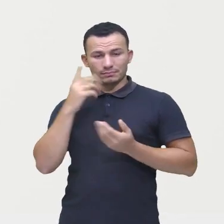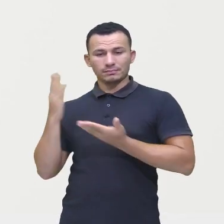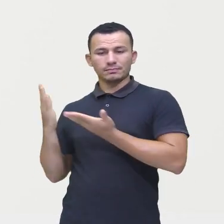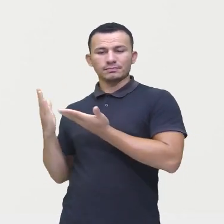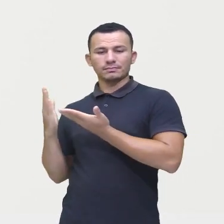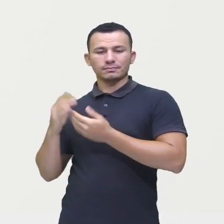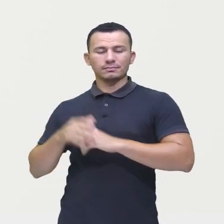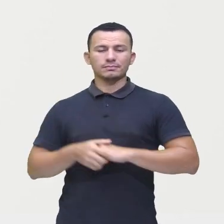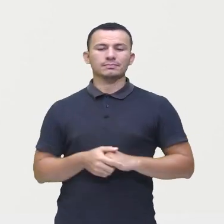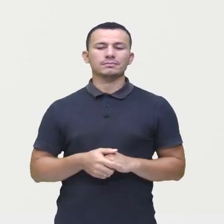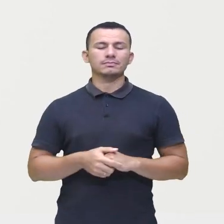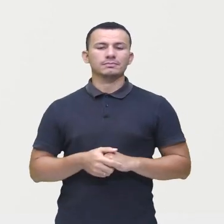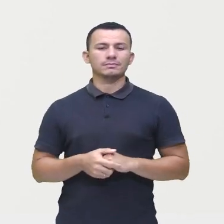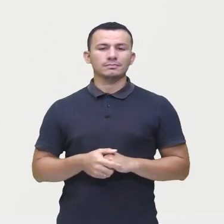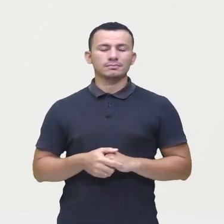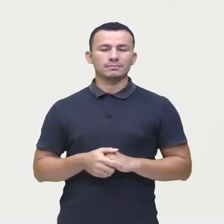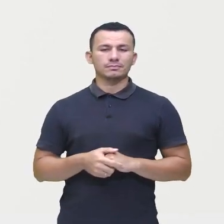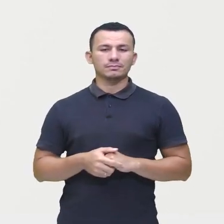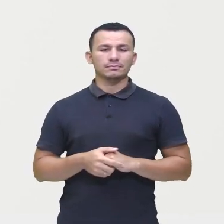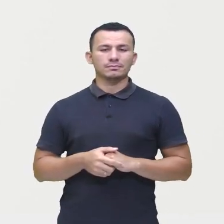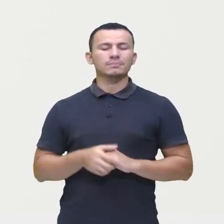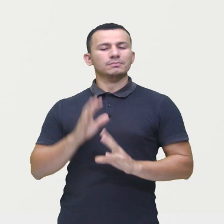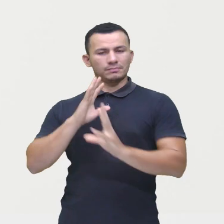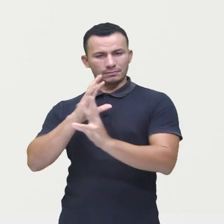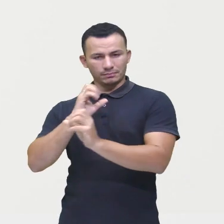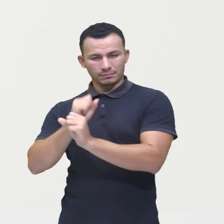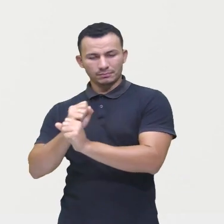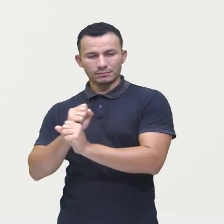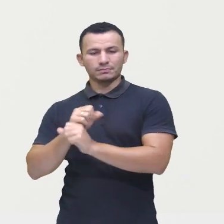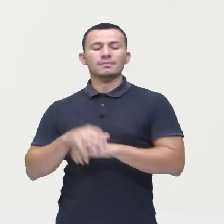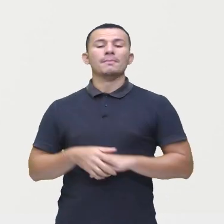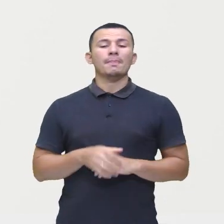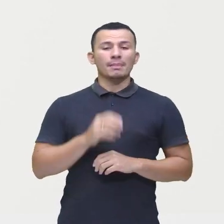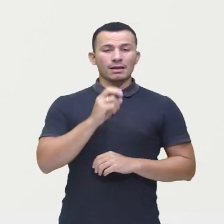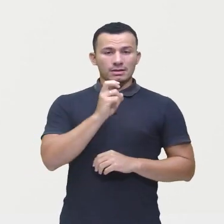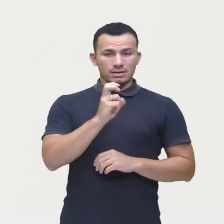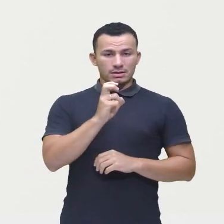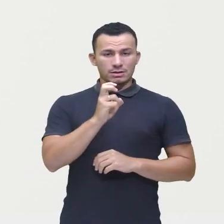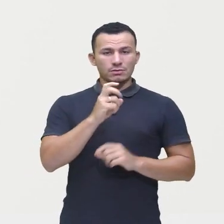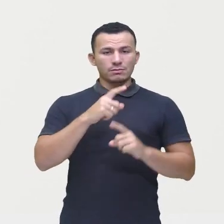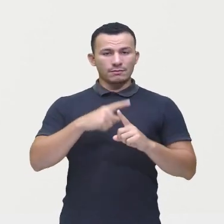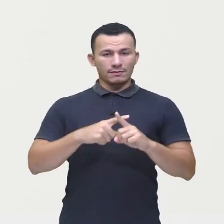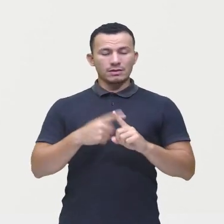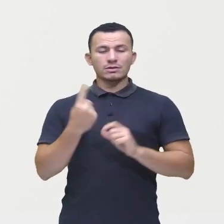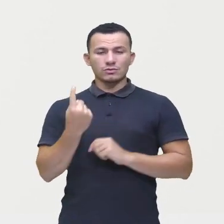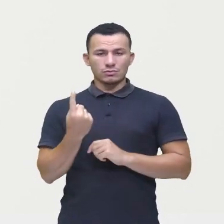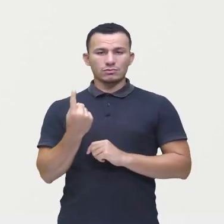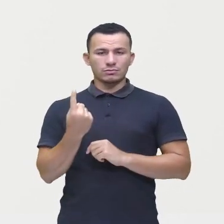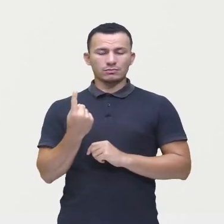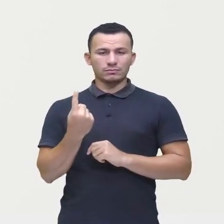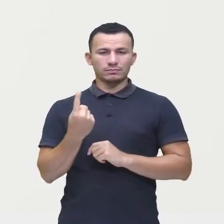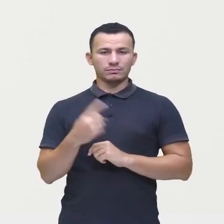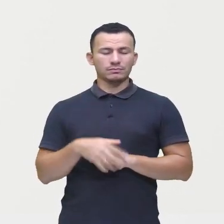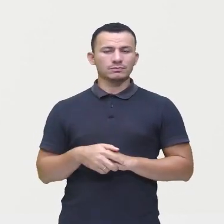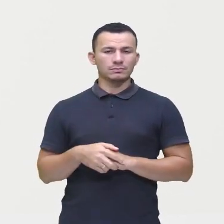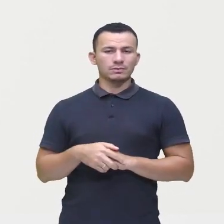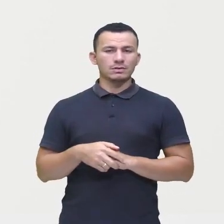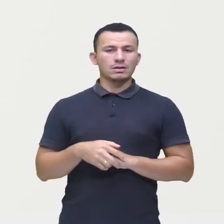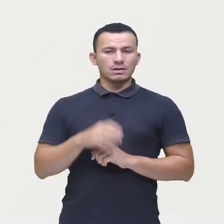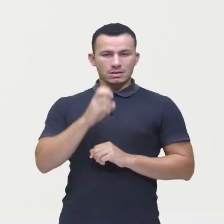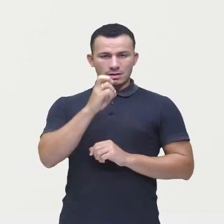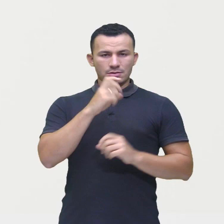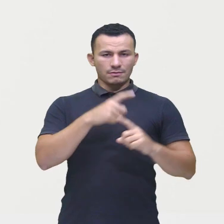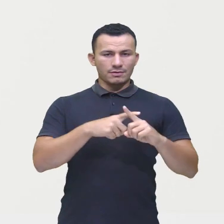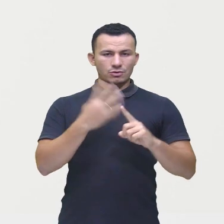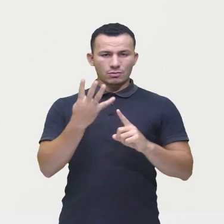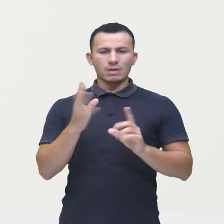Muito bem. Agora eu vou continuar a conta. Vou multiplicar 5 vezes 1. Lembre, nós multiplicamos 5 vezes 4, agora é